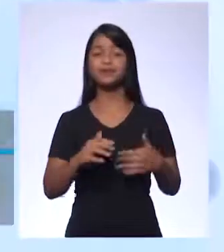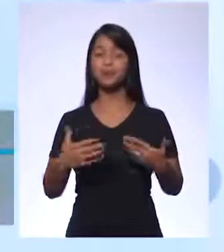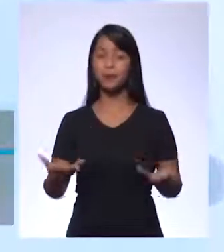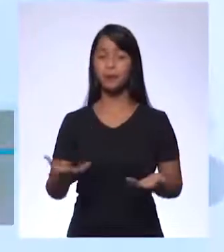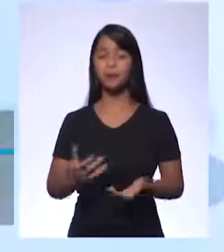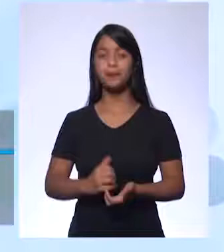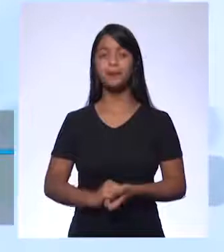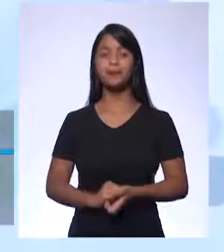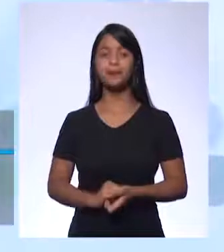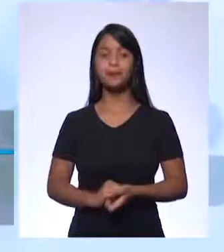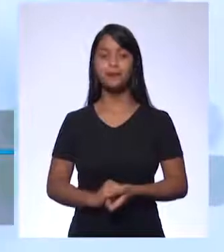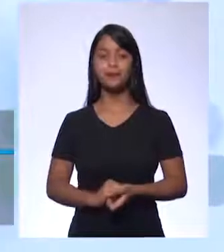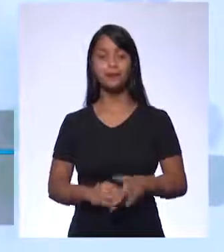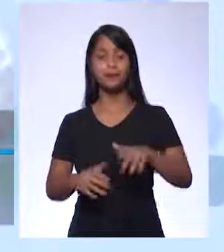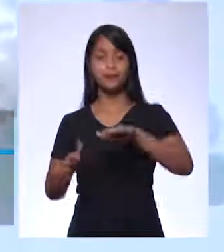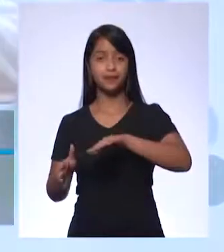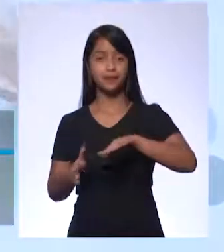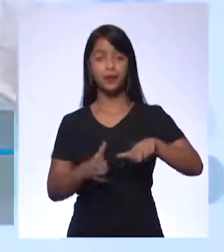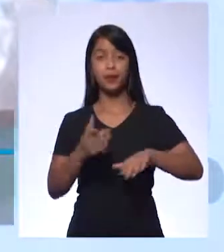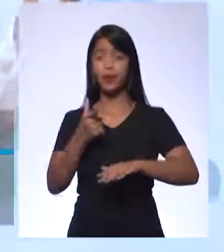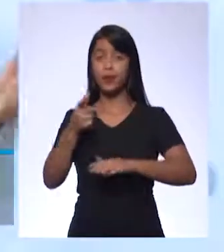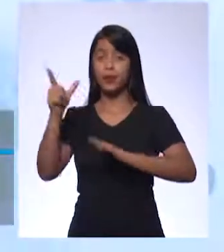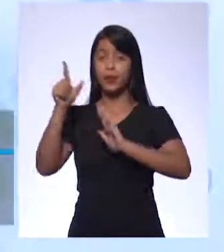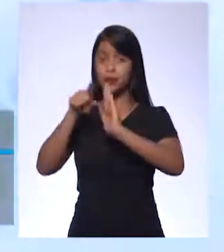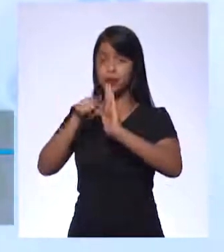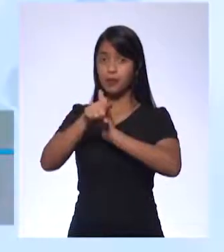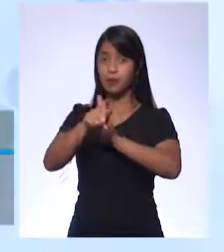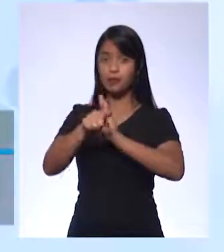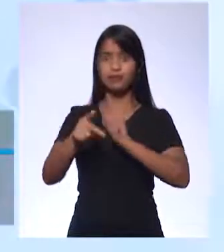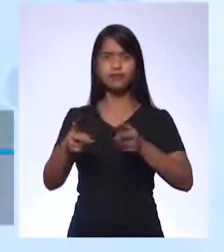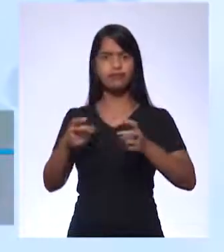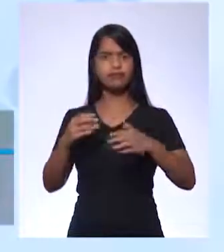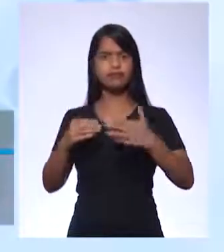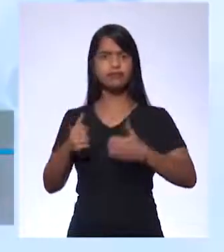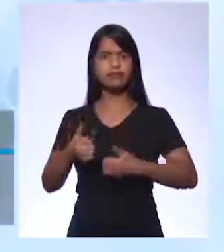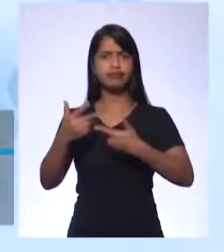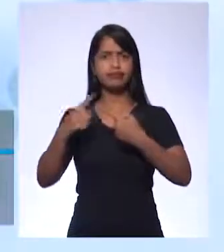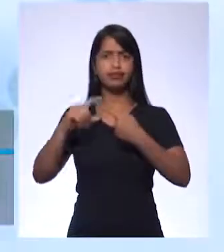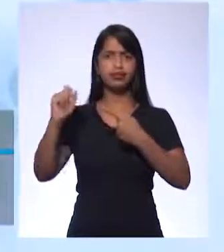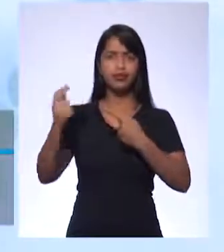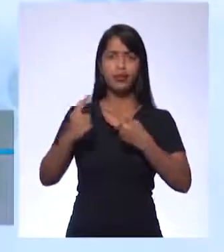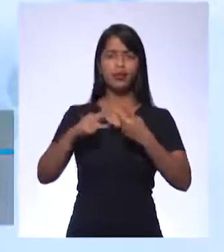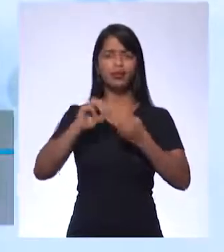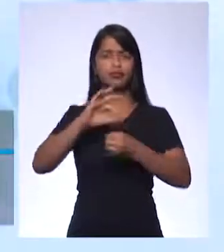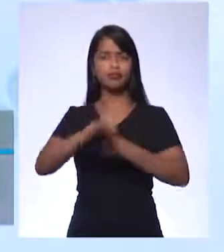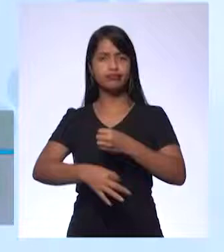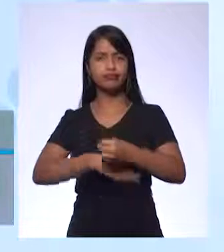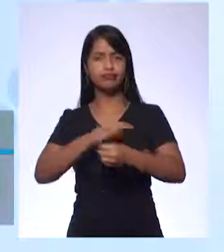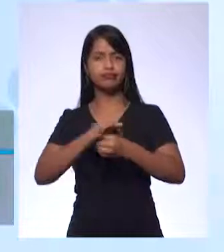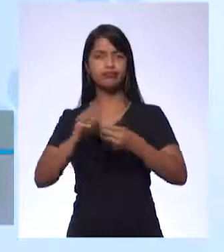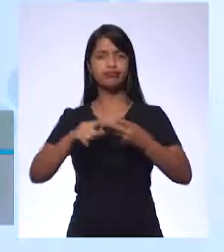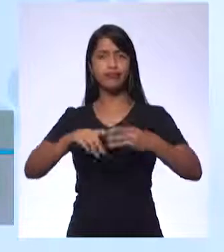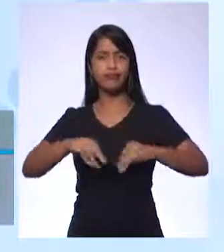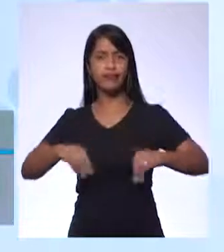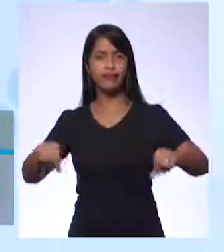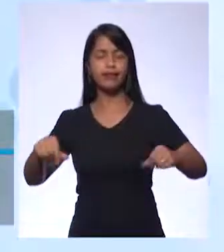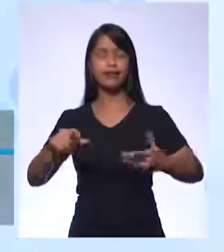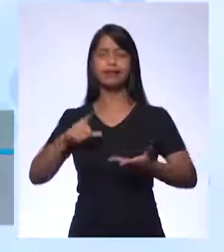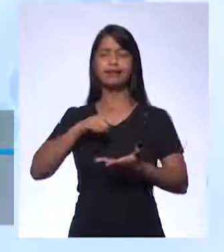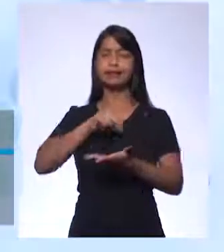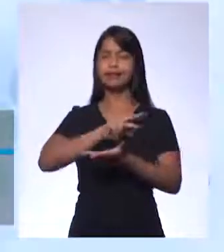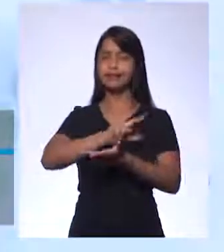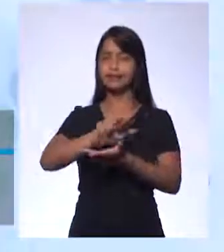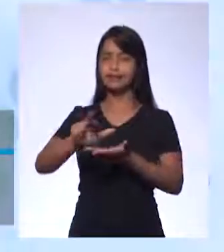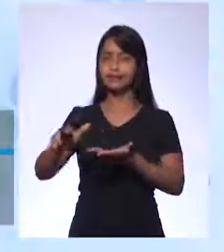assim, agora a gente tem uma outra pergunta. Vocês viram aí que falaram um monte de coisa. Falaram de solar, nuclear, geotérmica. E eu